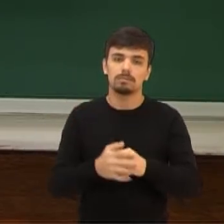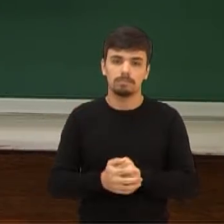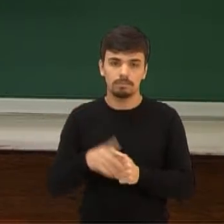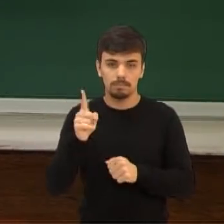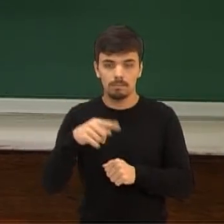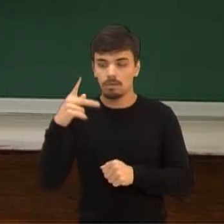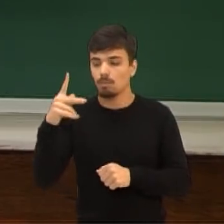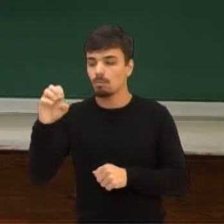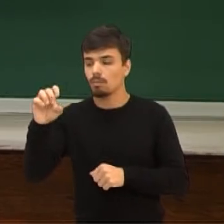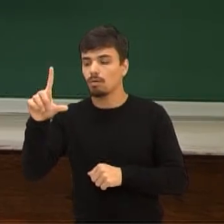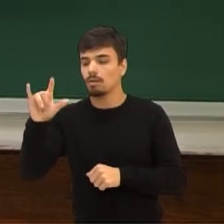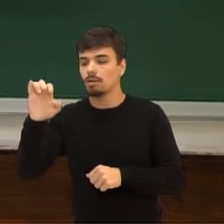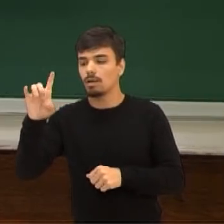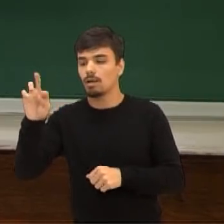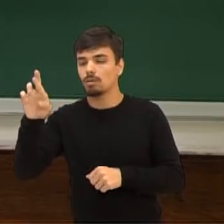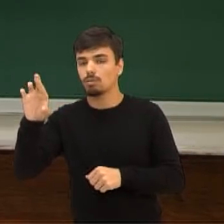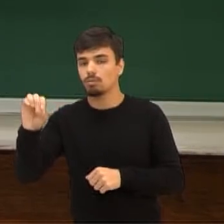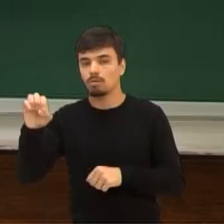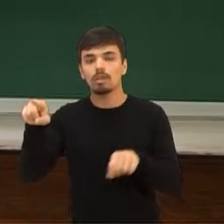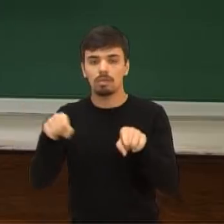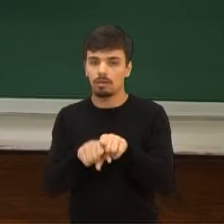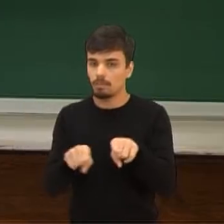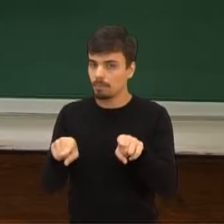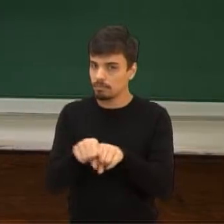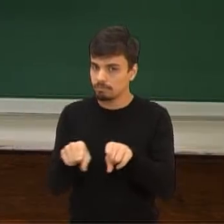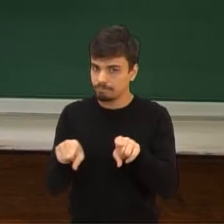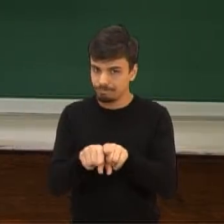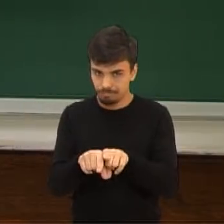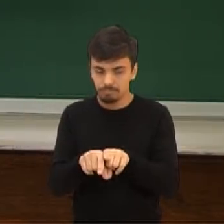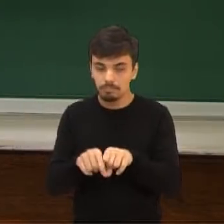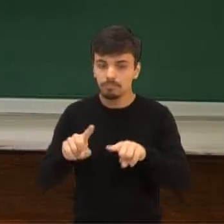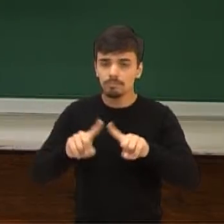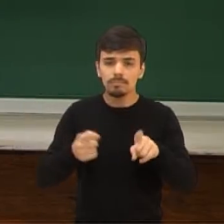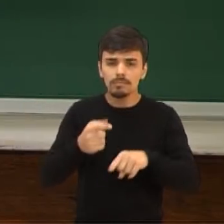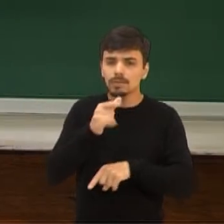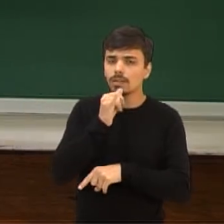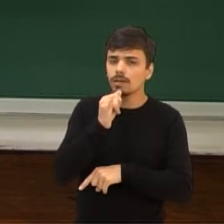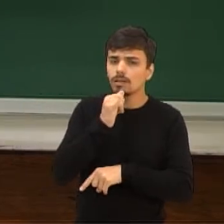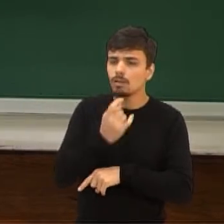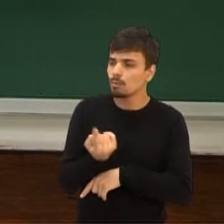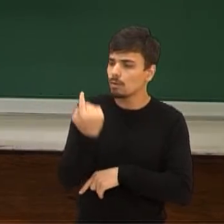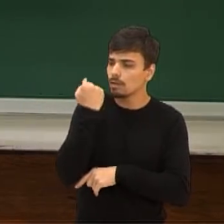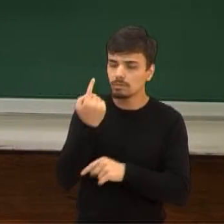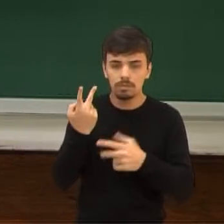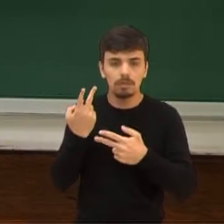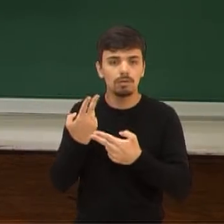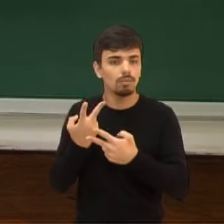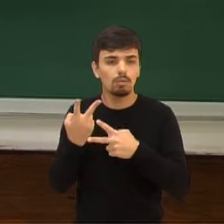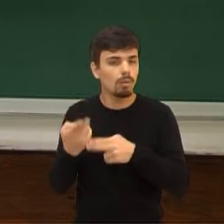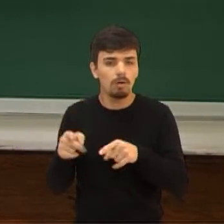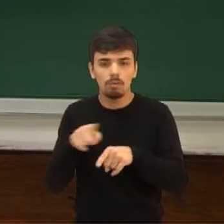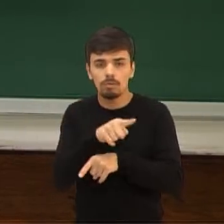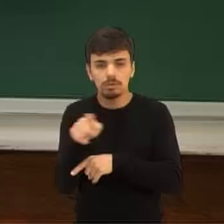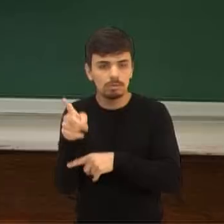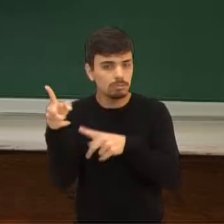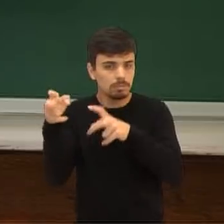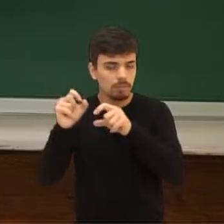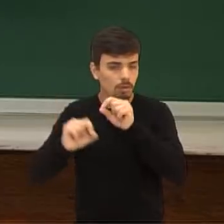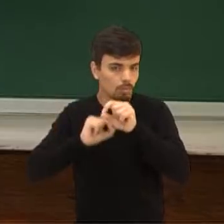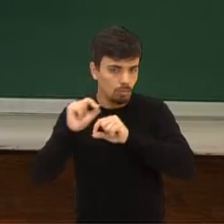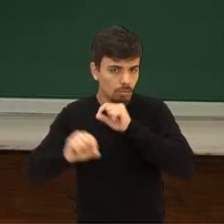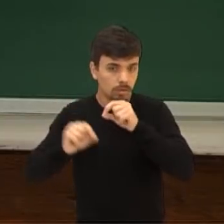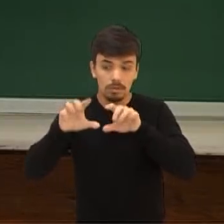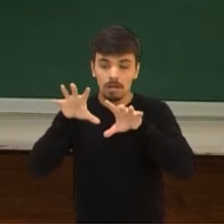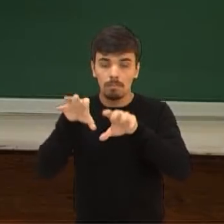poliedro também, tá bom? Então, igual o exemplo anterior, o que vocês têm que observar? Se eu pegar